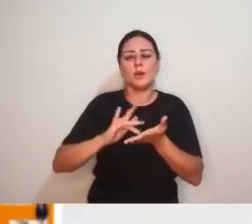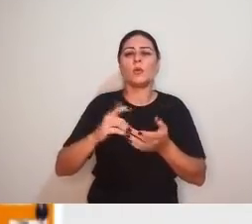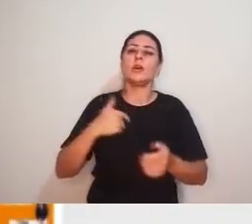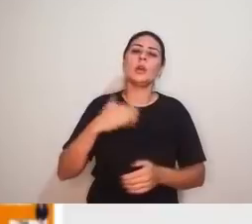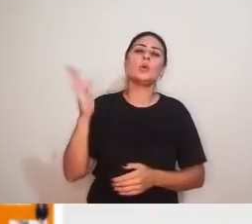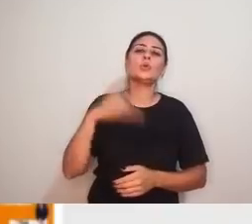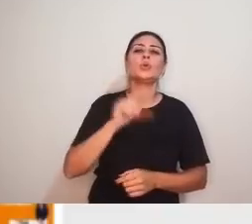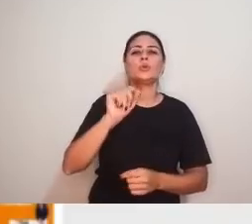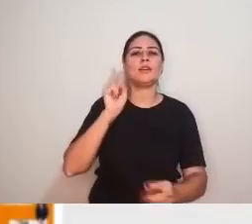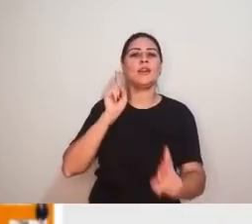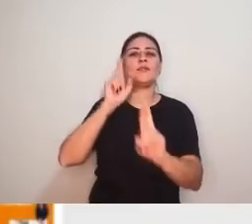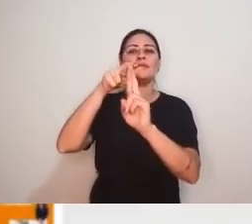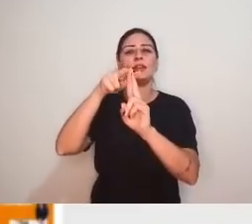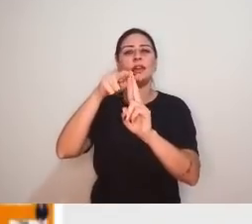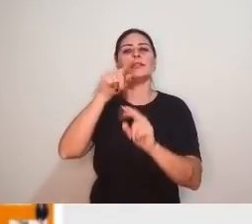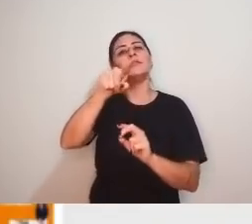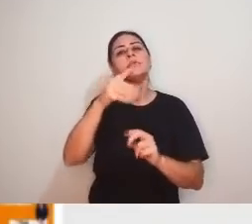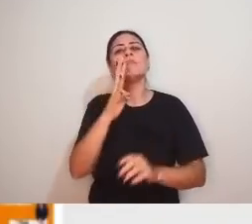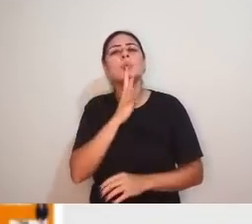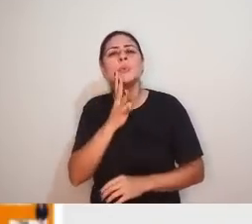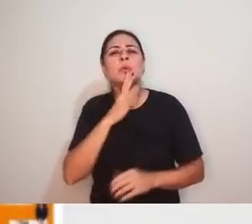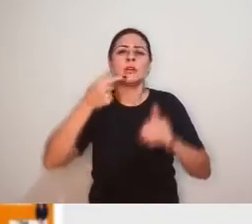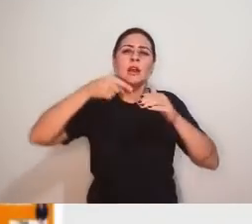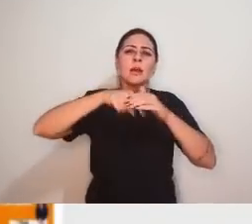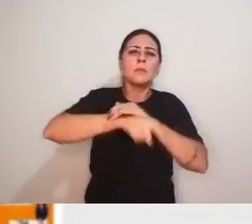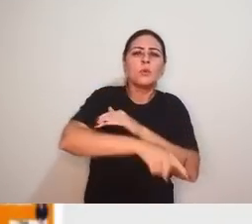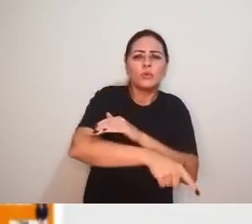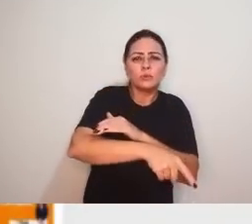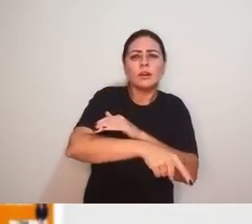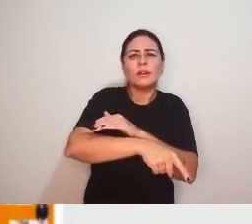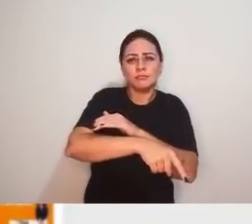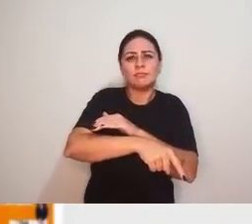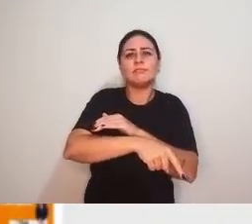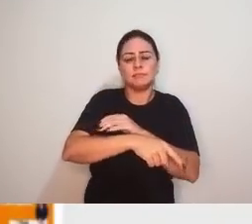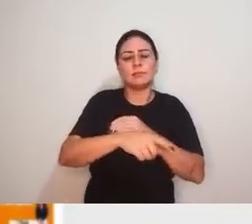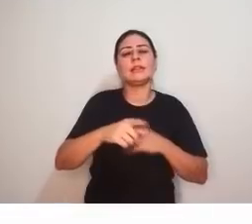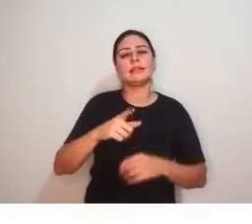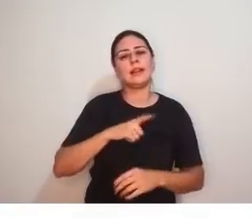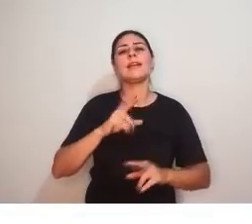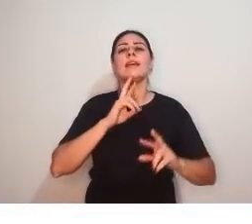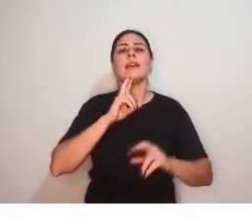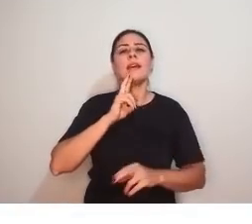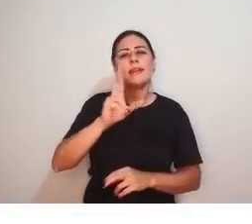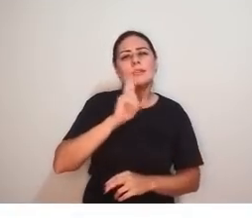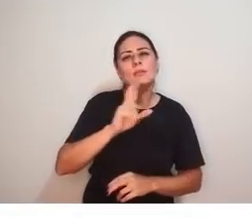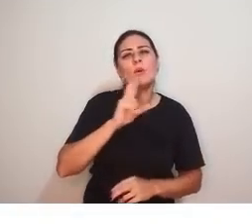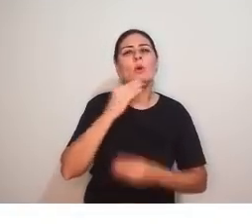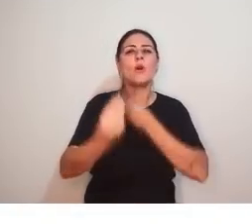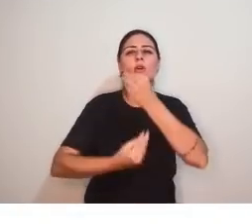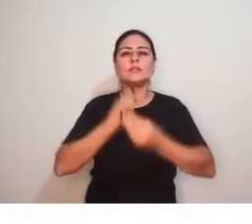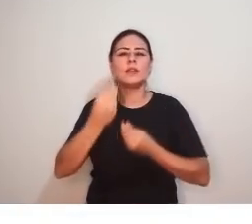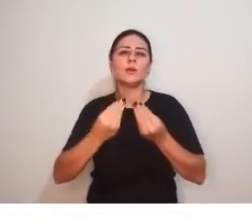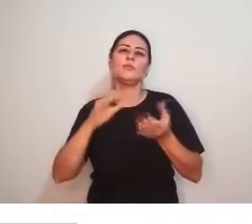cria. Então, eu trouxe como referência para vocês conhecerem e aprofundarem, quem tiver interesse, o Moveplan, tá?